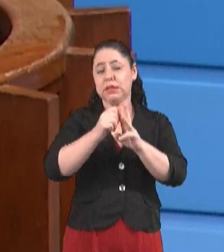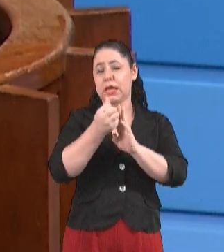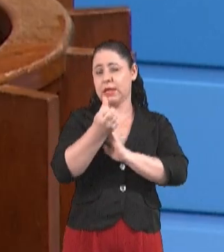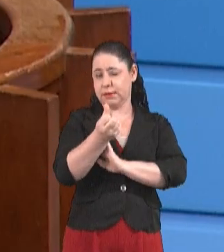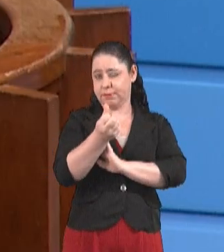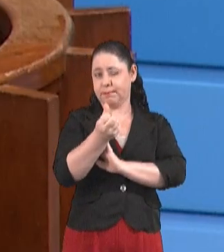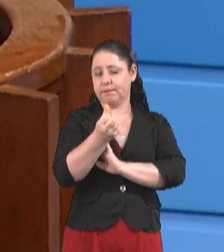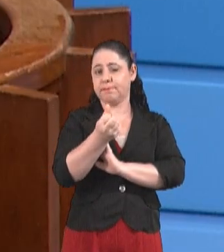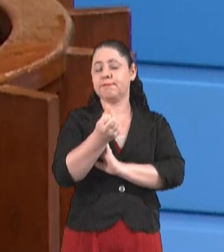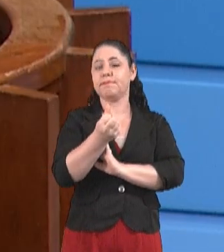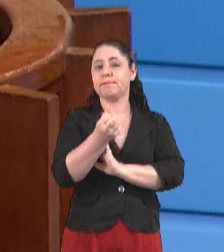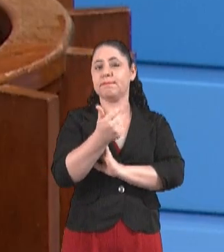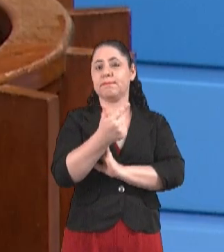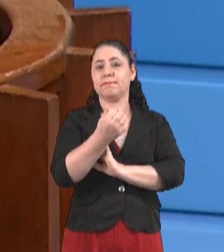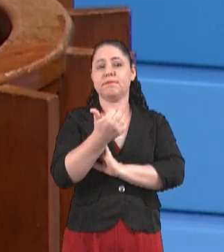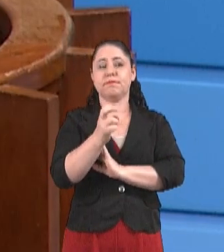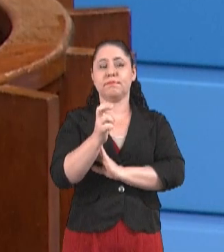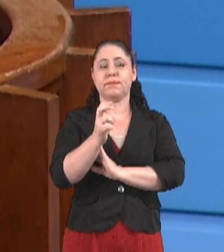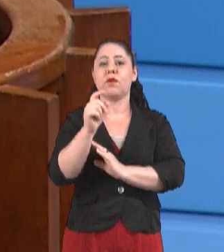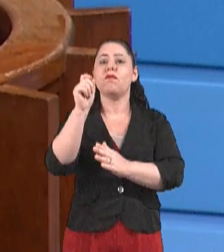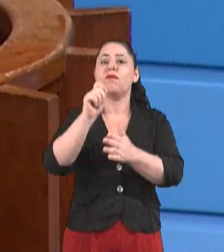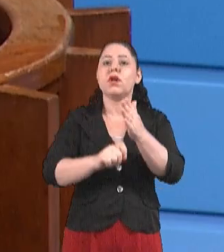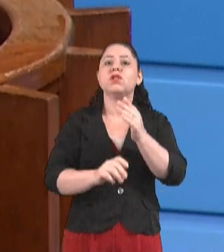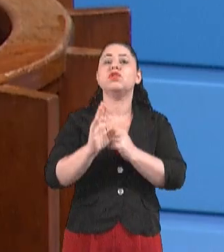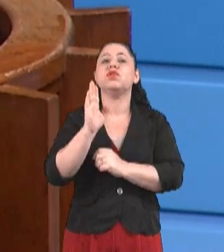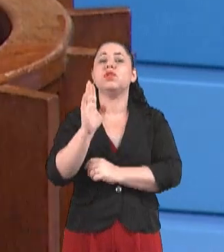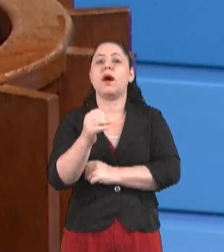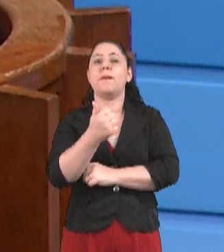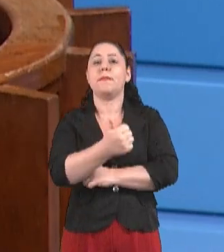de 2025, foram registrados